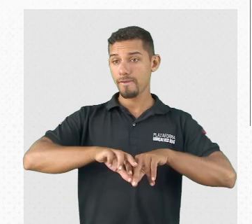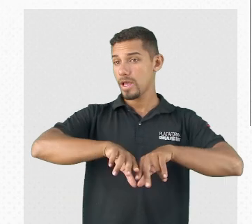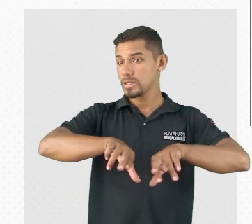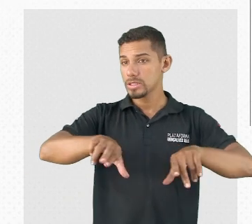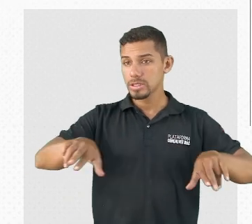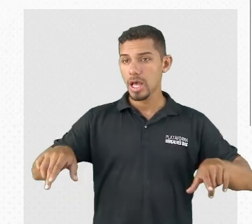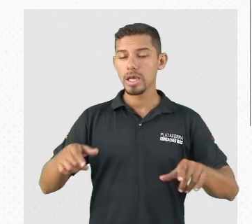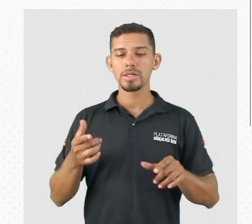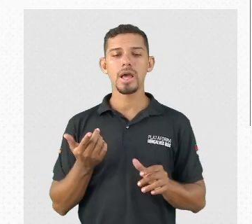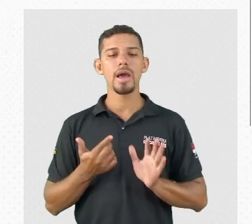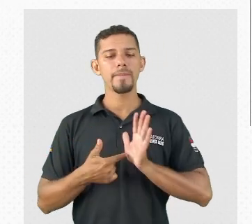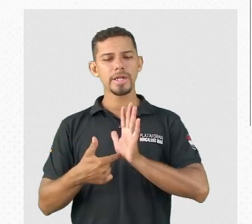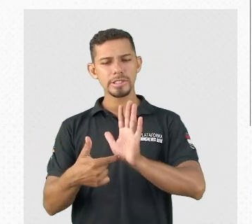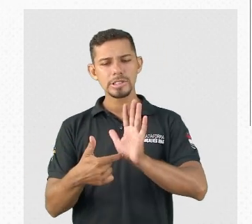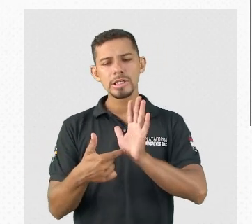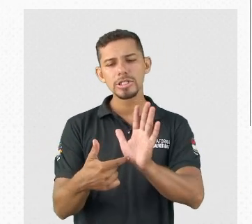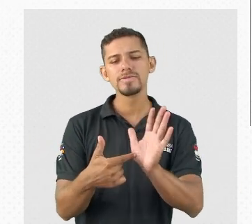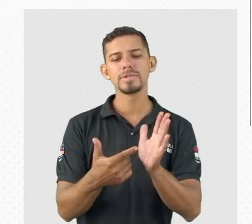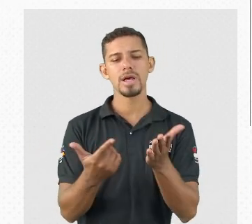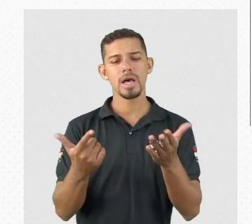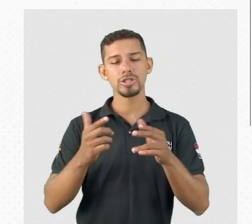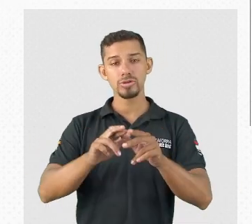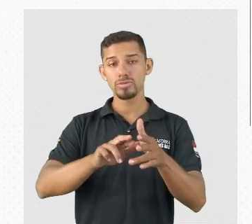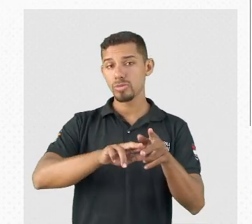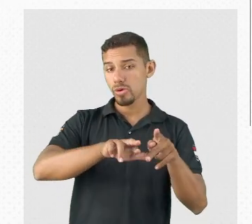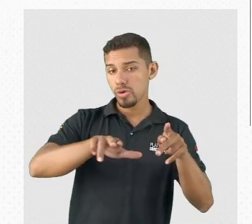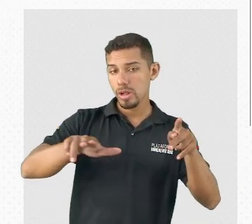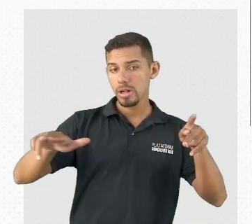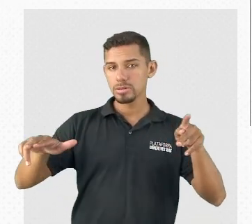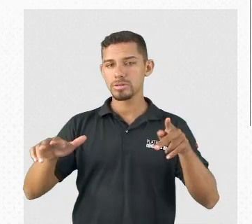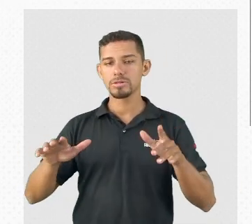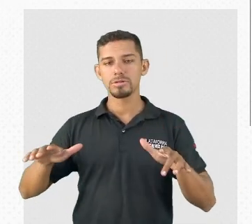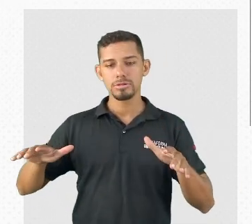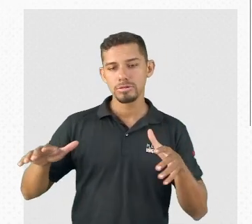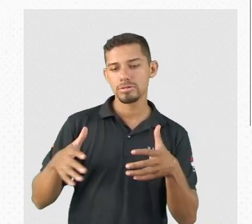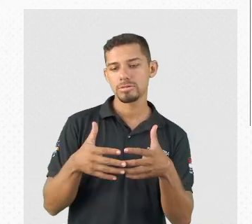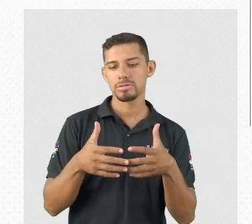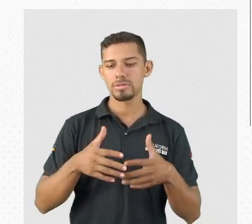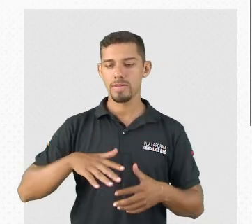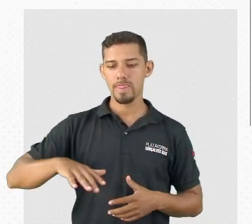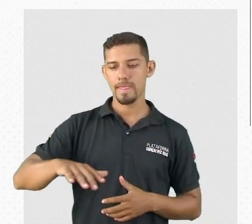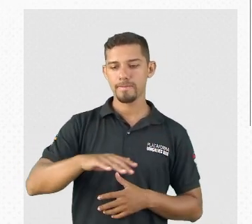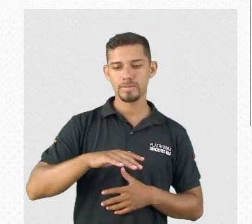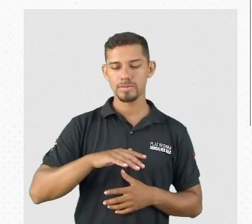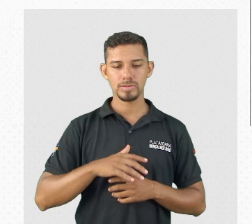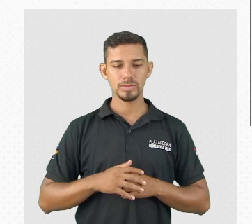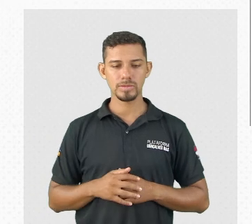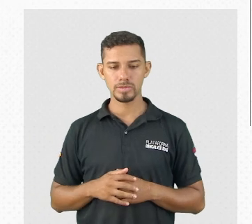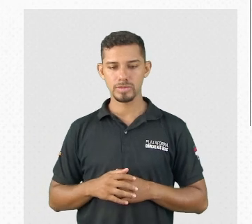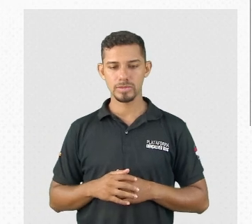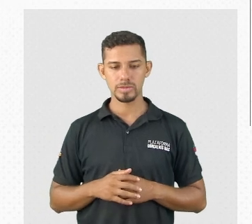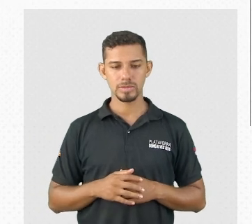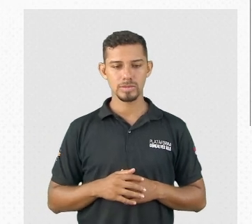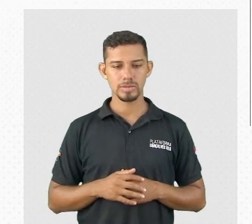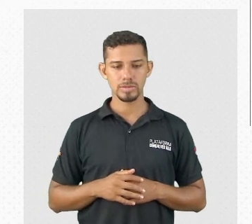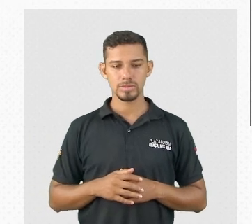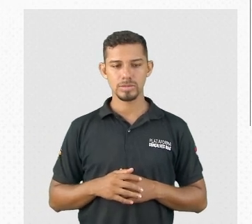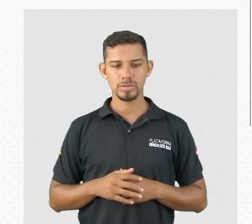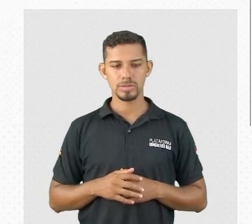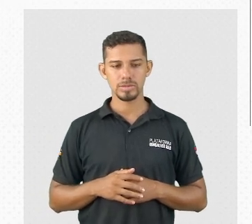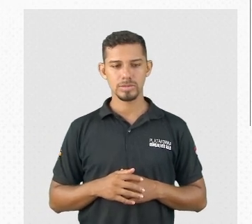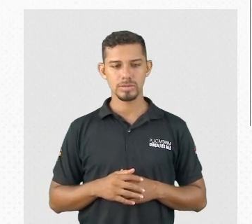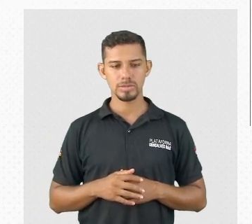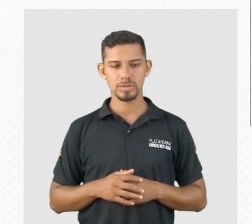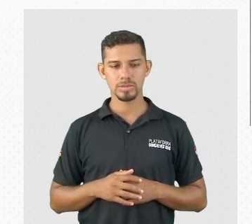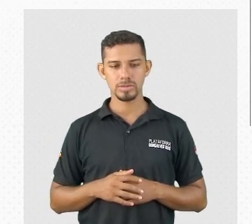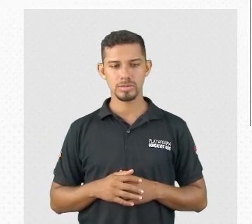diversidade, representatividade, pluralidade dentro aí do seu funcionamento, certo? Então, vamos